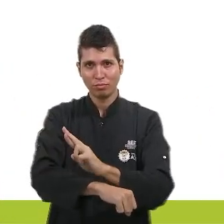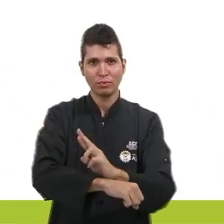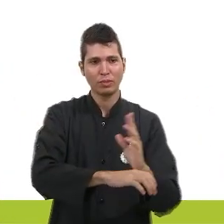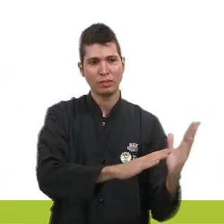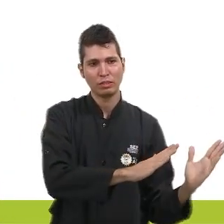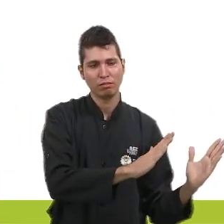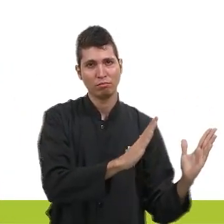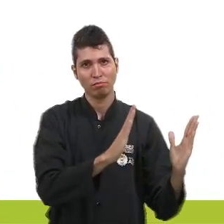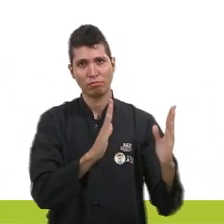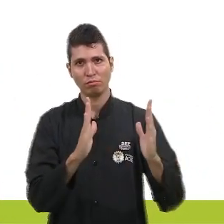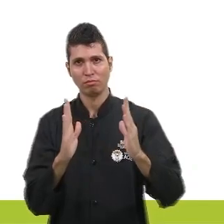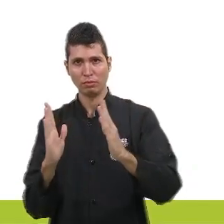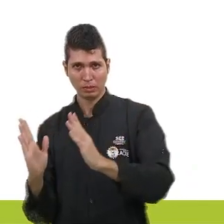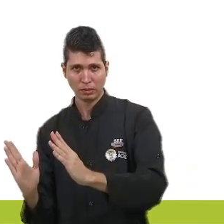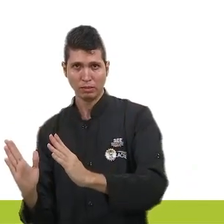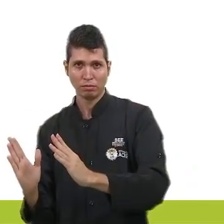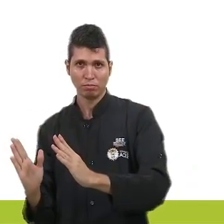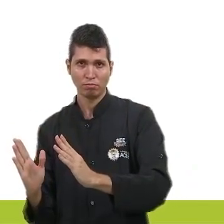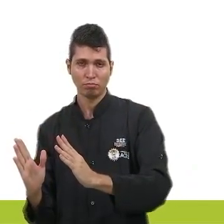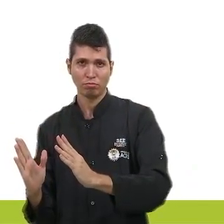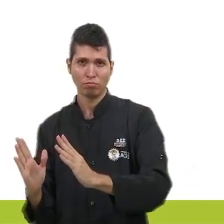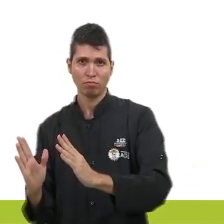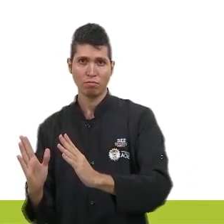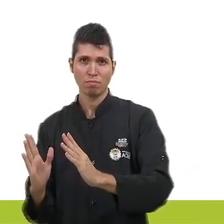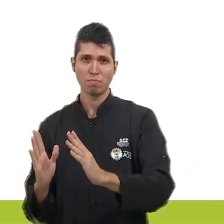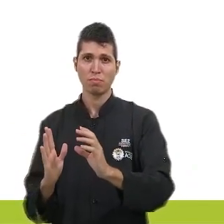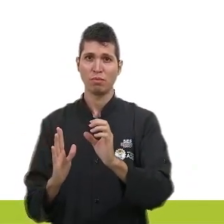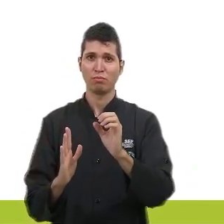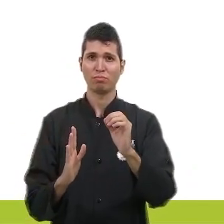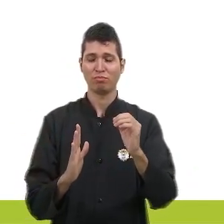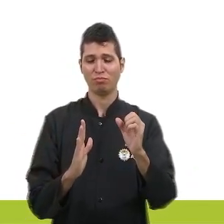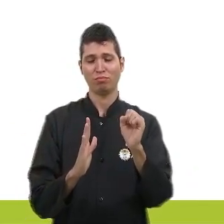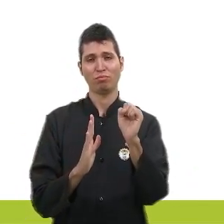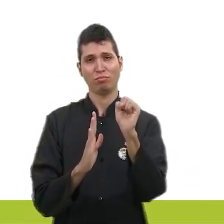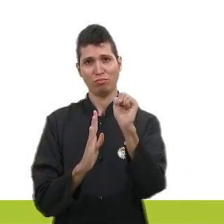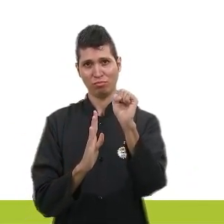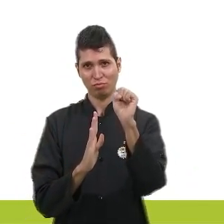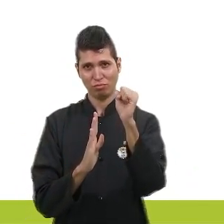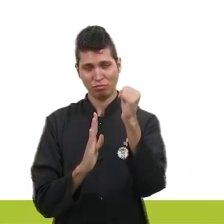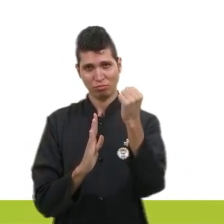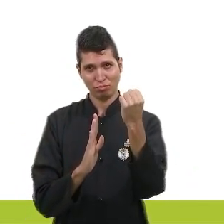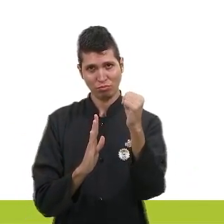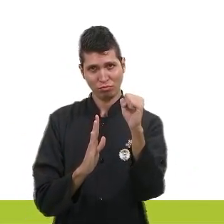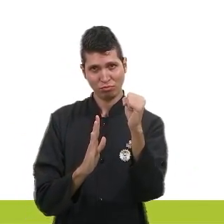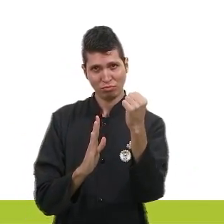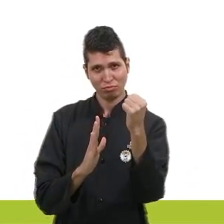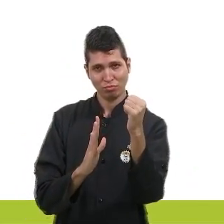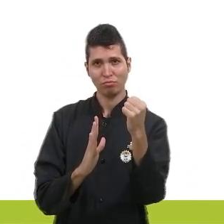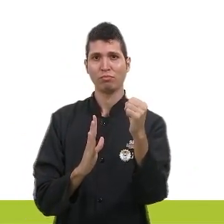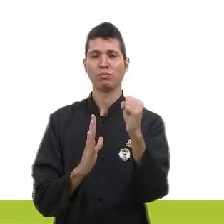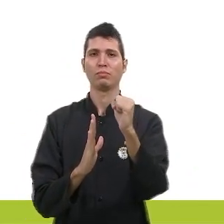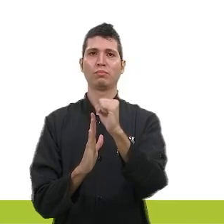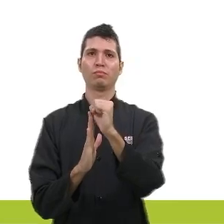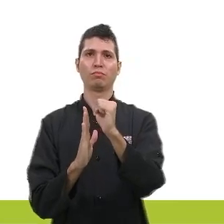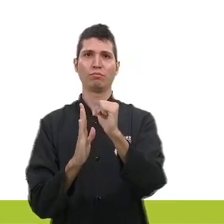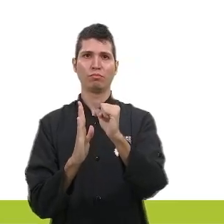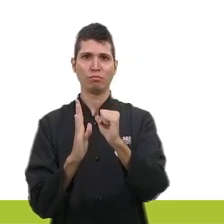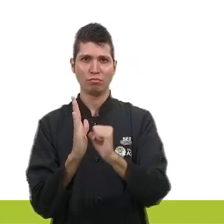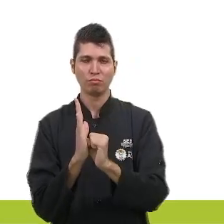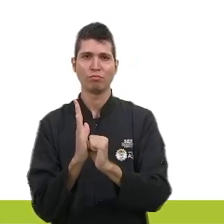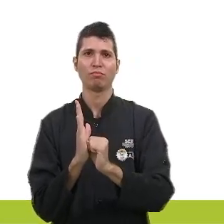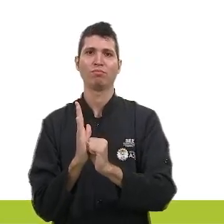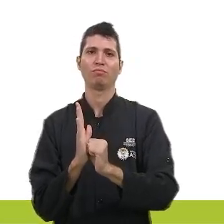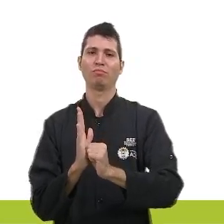de conflito, ele se deu ao longo de 8 séculos, galera. Foram 8 séculos de briga, de confusão,